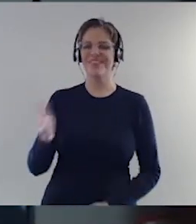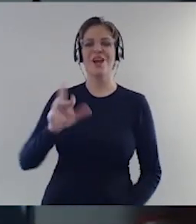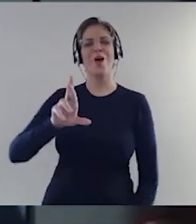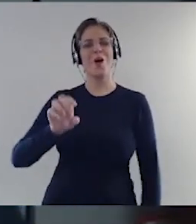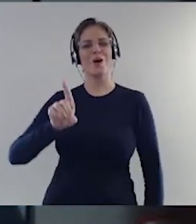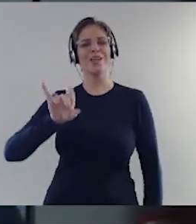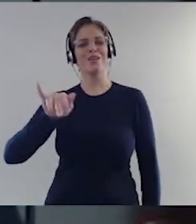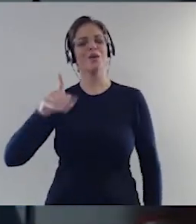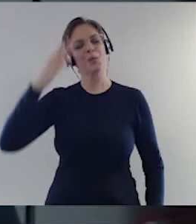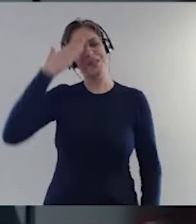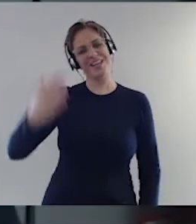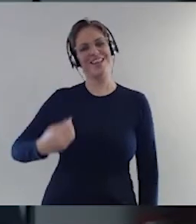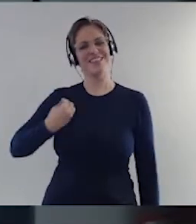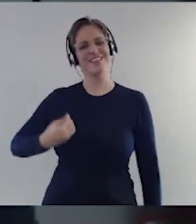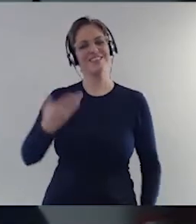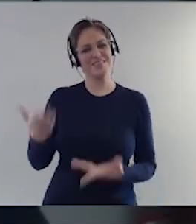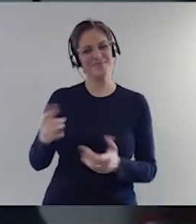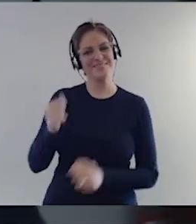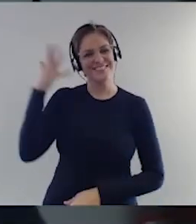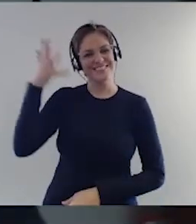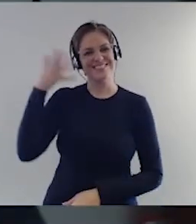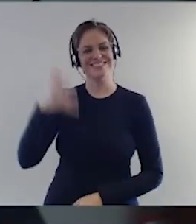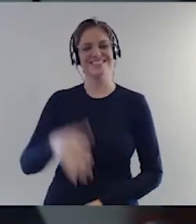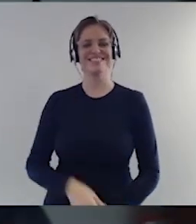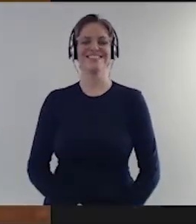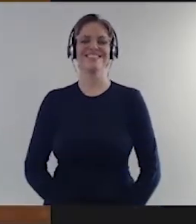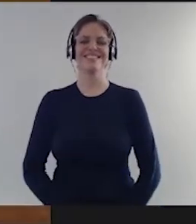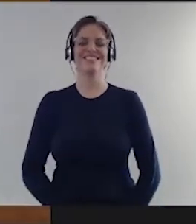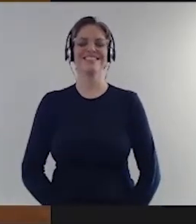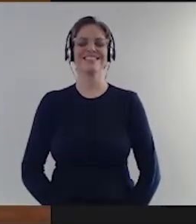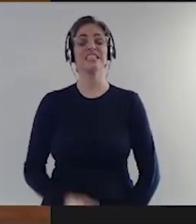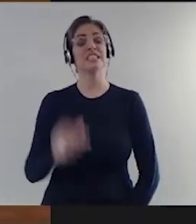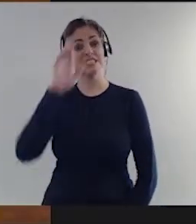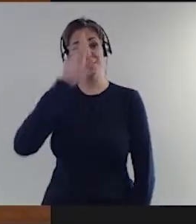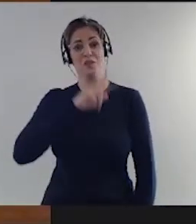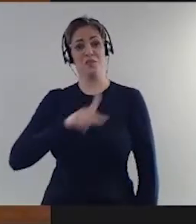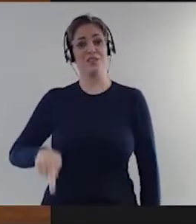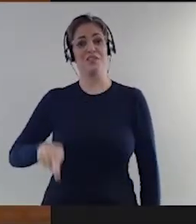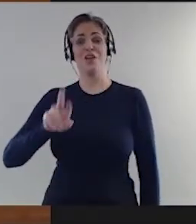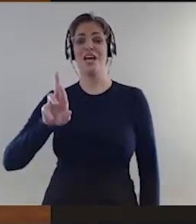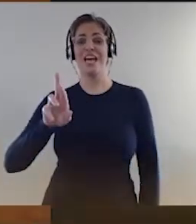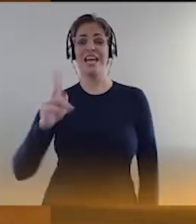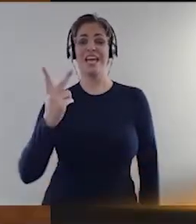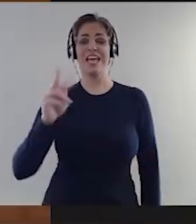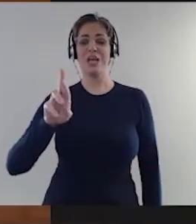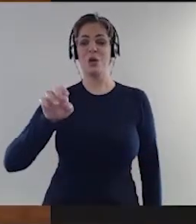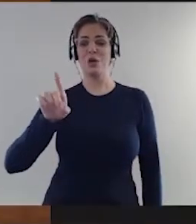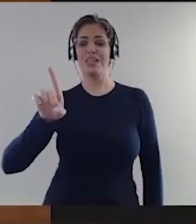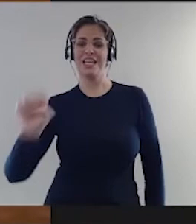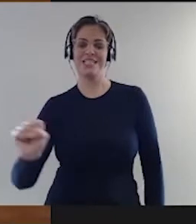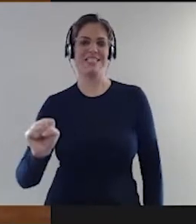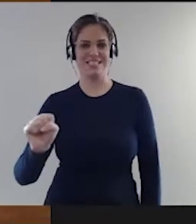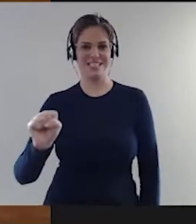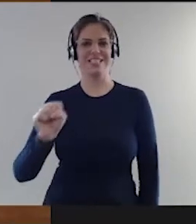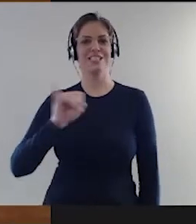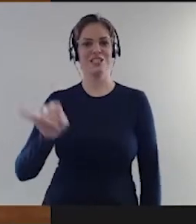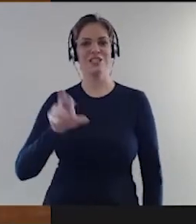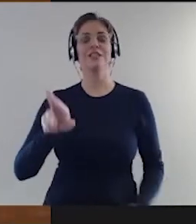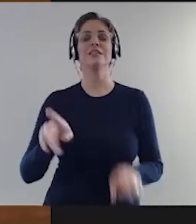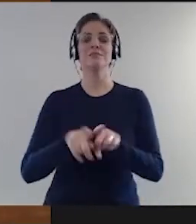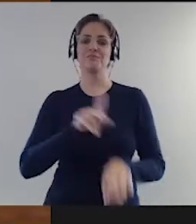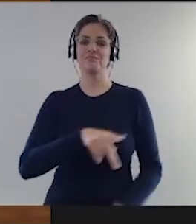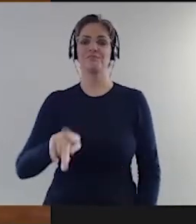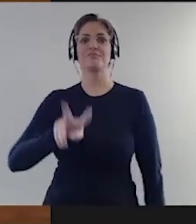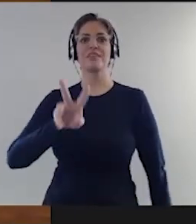pela presença. A palavra é sua. Caríssimo professor Heroutes Cortiano Júnior, caríssimo professor